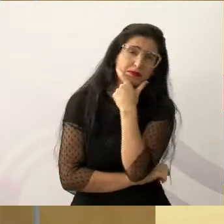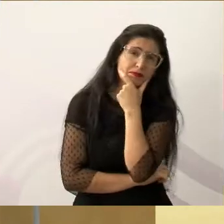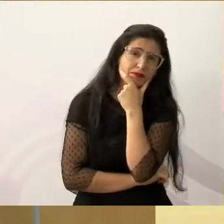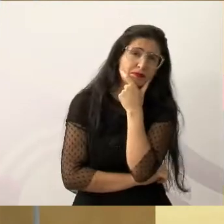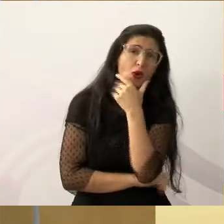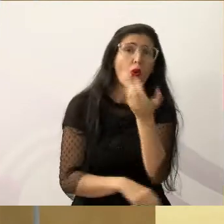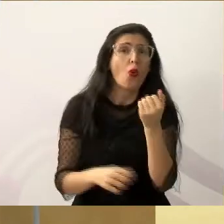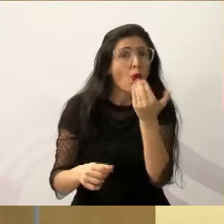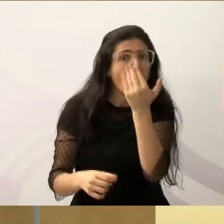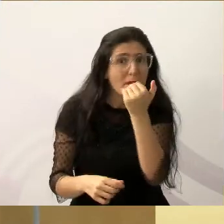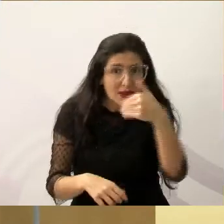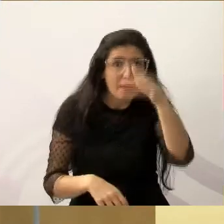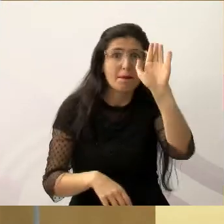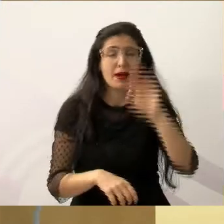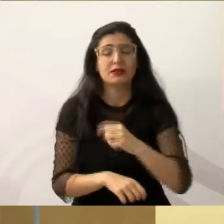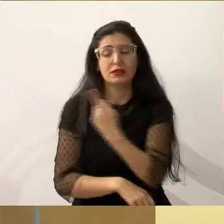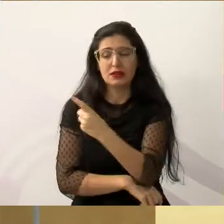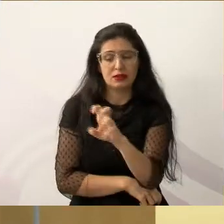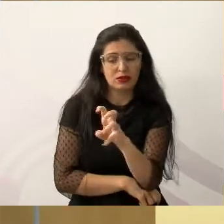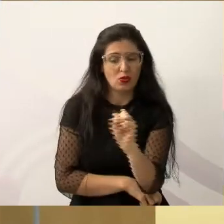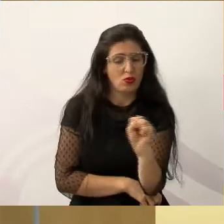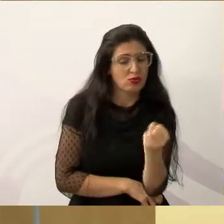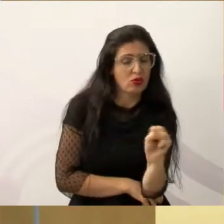de R$158,